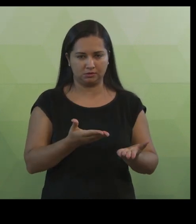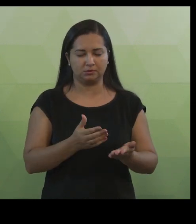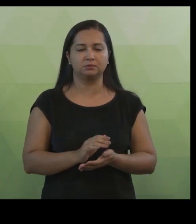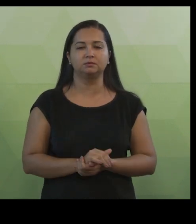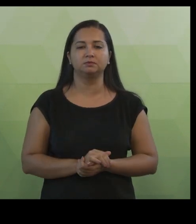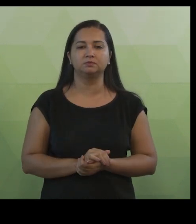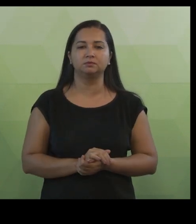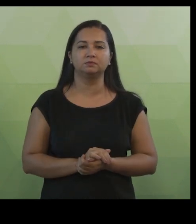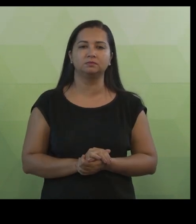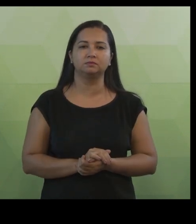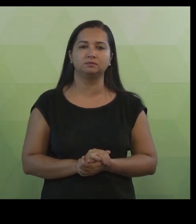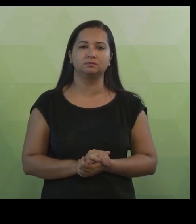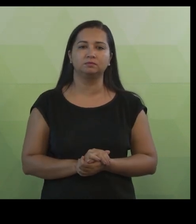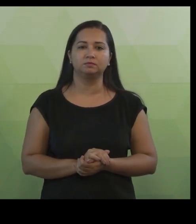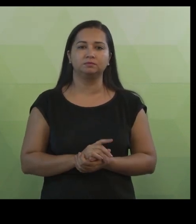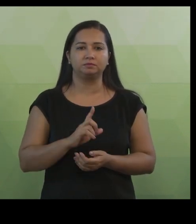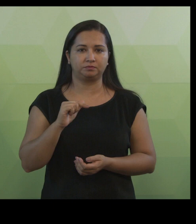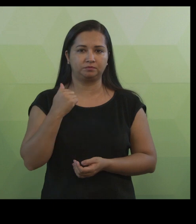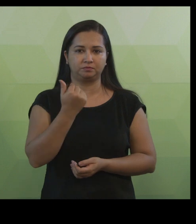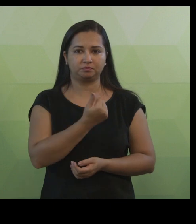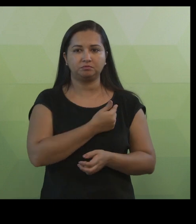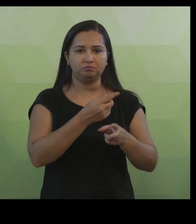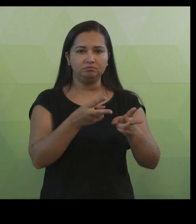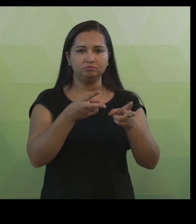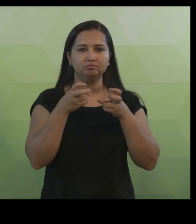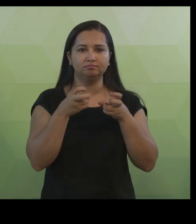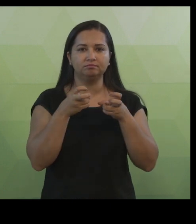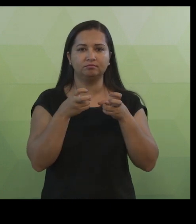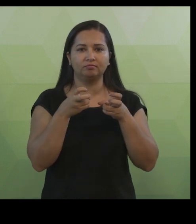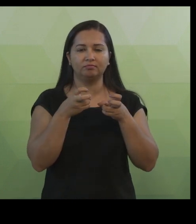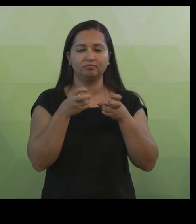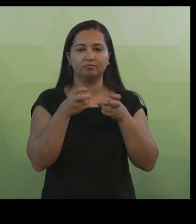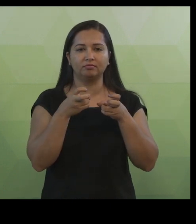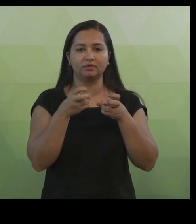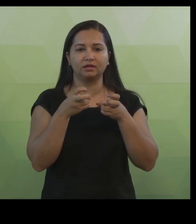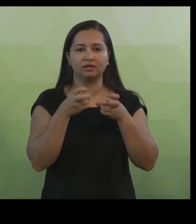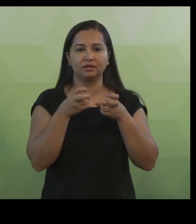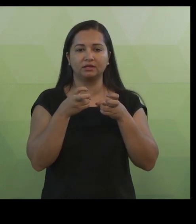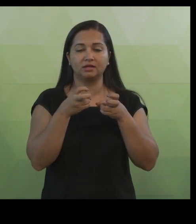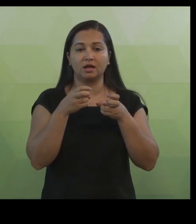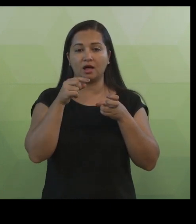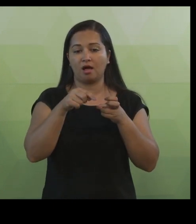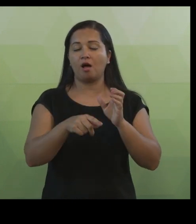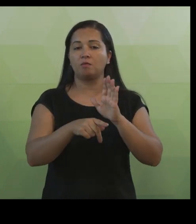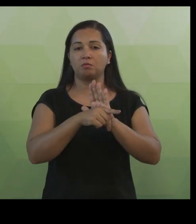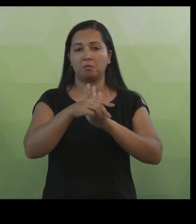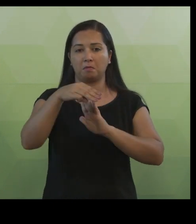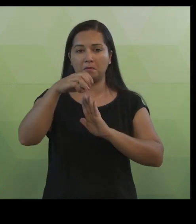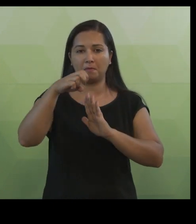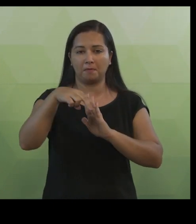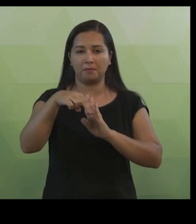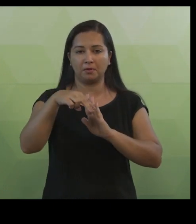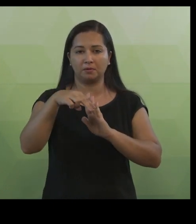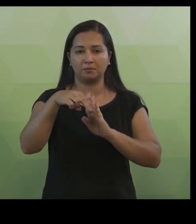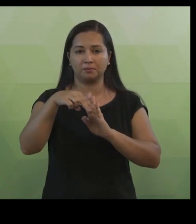Aqui percebemos, então, o método main, que possui um retorno